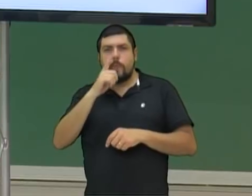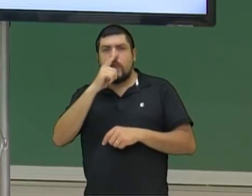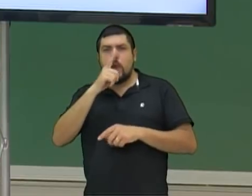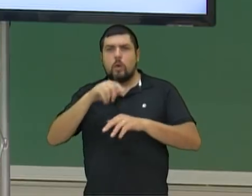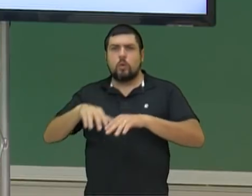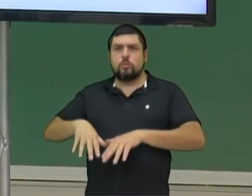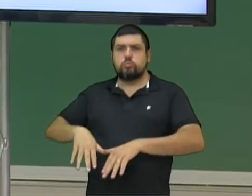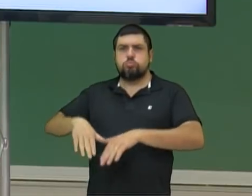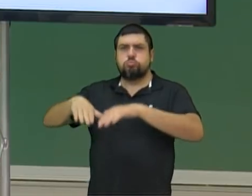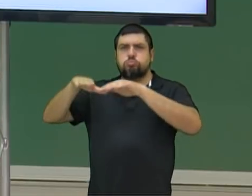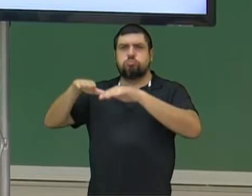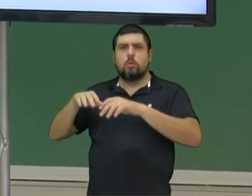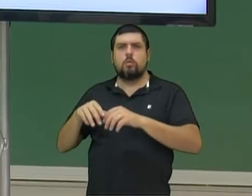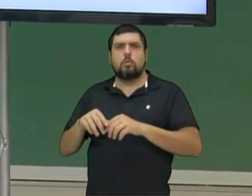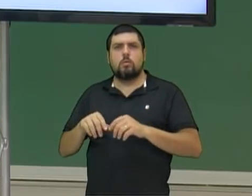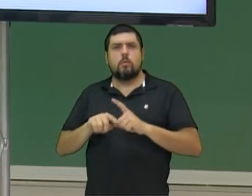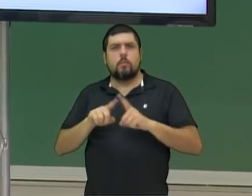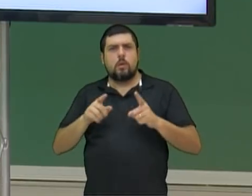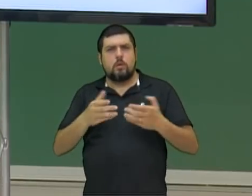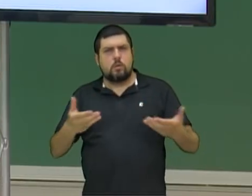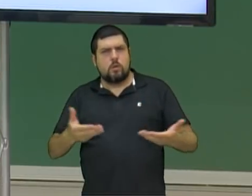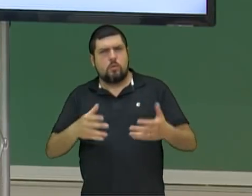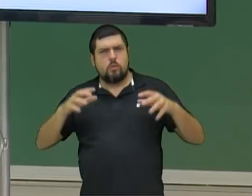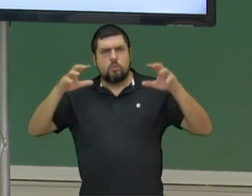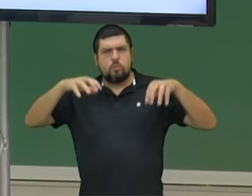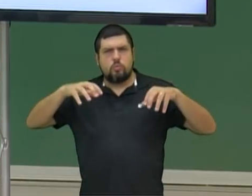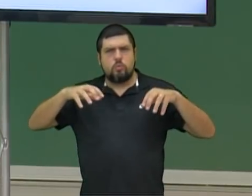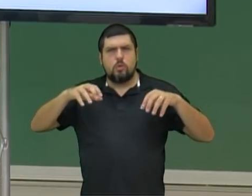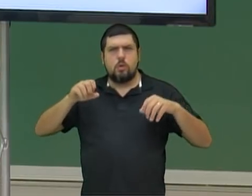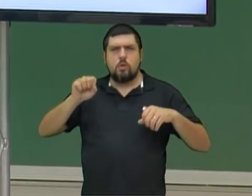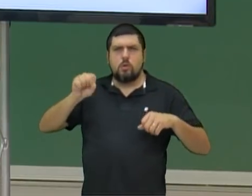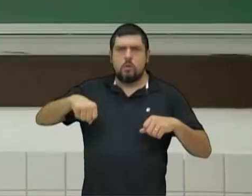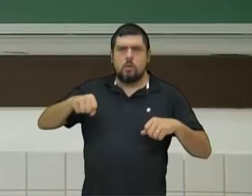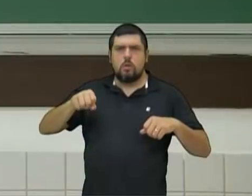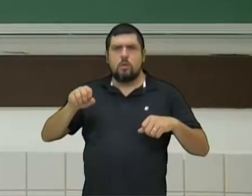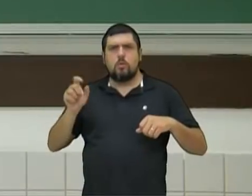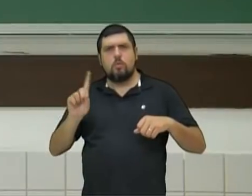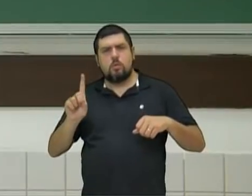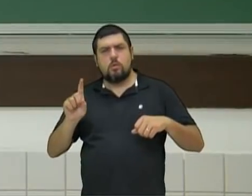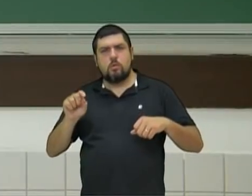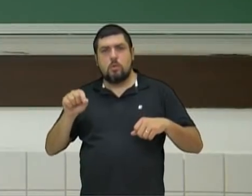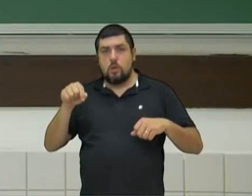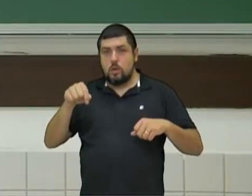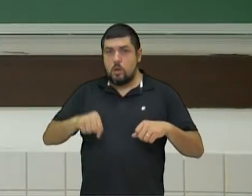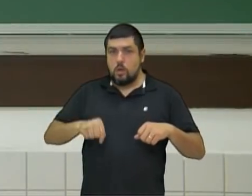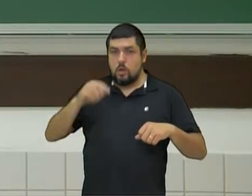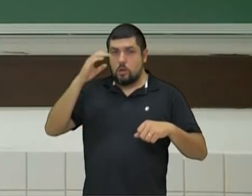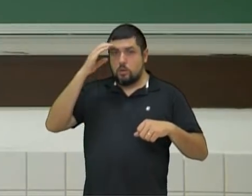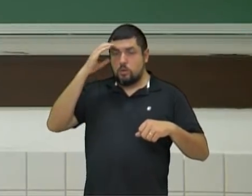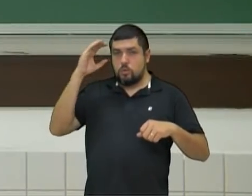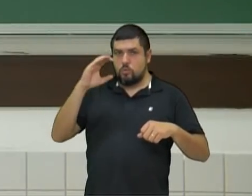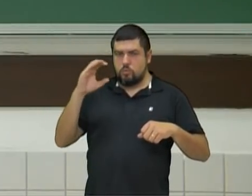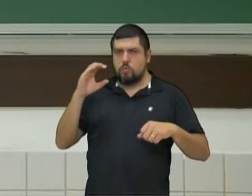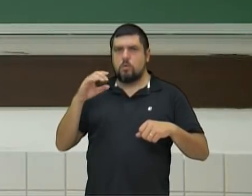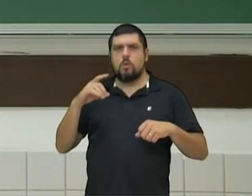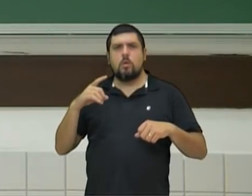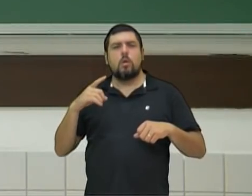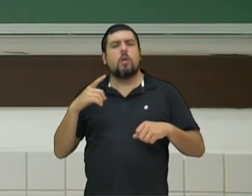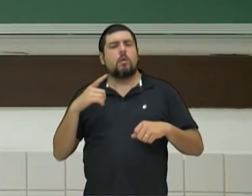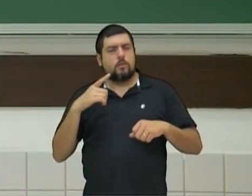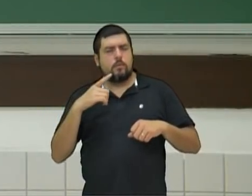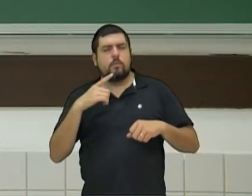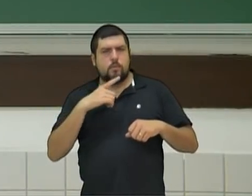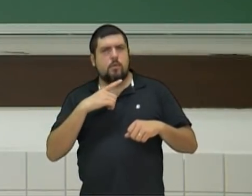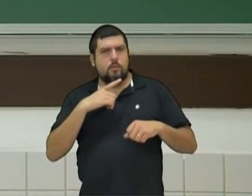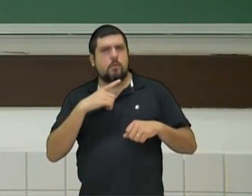águas? Mas está chovendo muito ou não? Aqui no caso em Curitiba, a gente tem um grande índice, né?